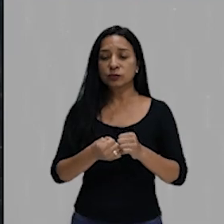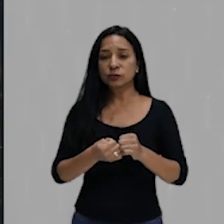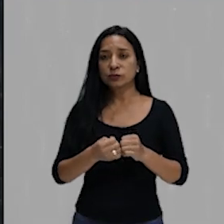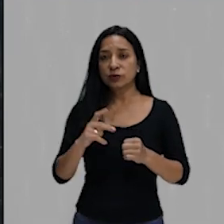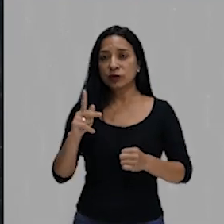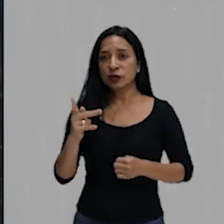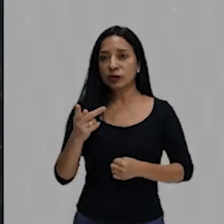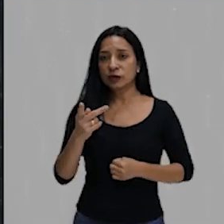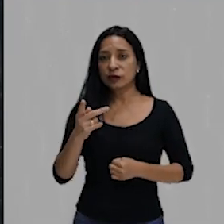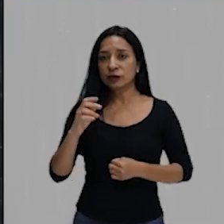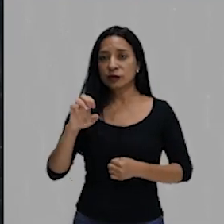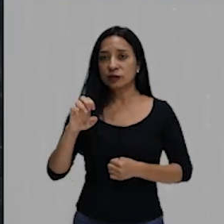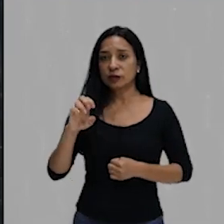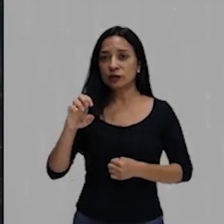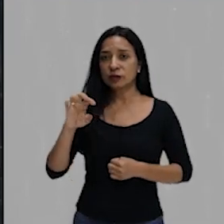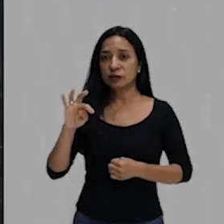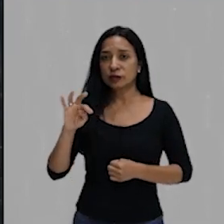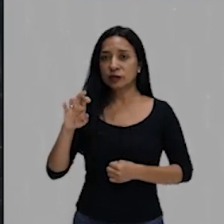que tivesse